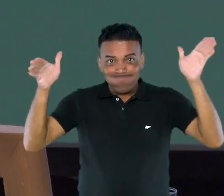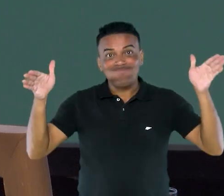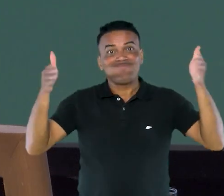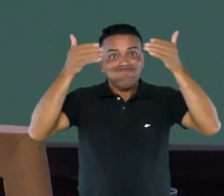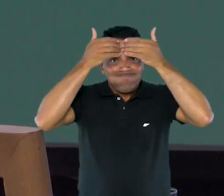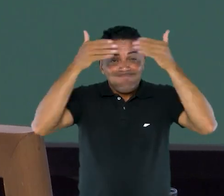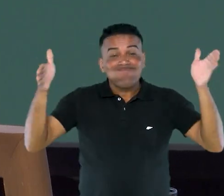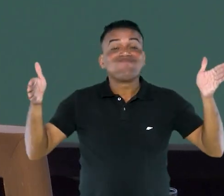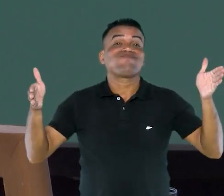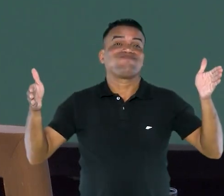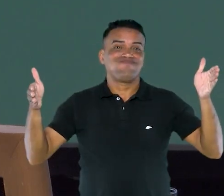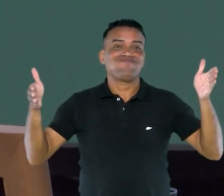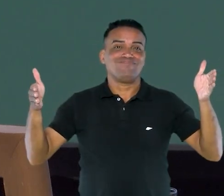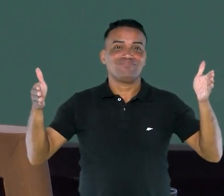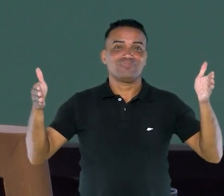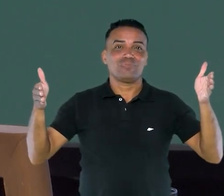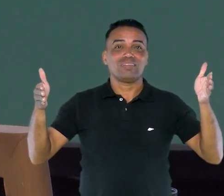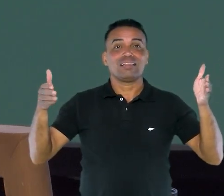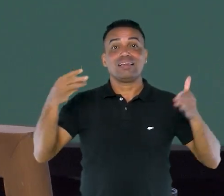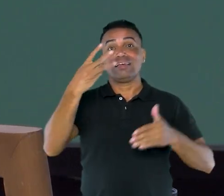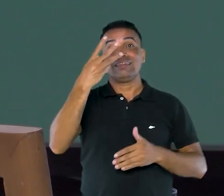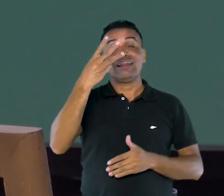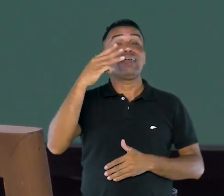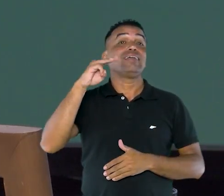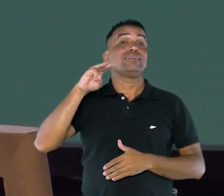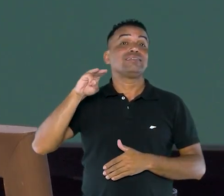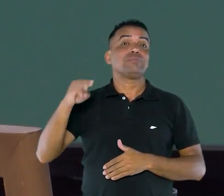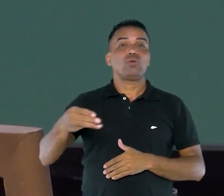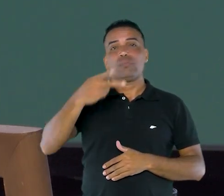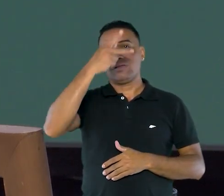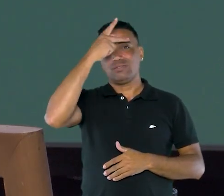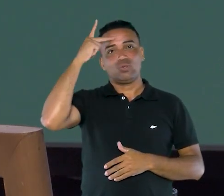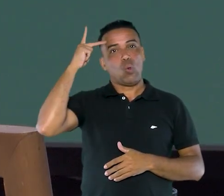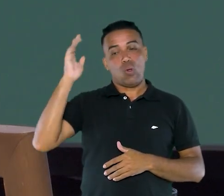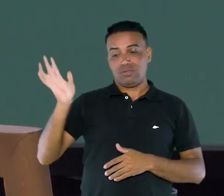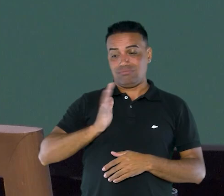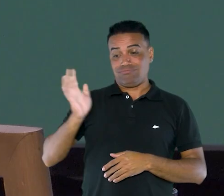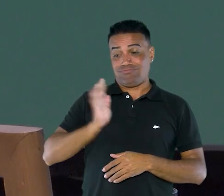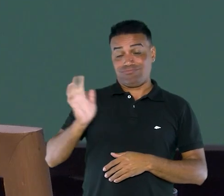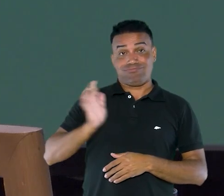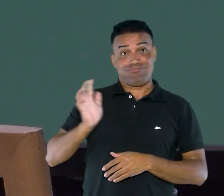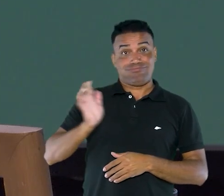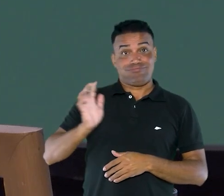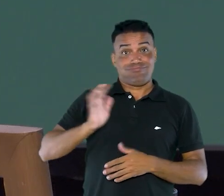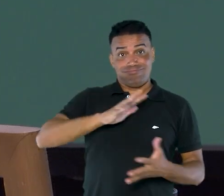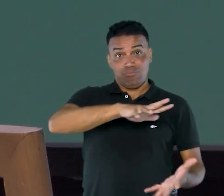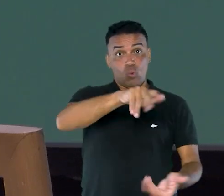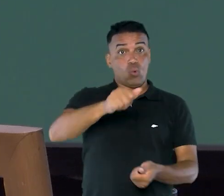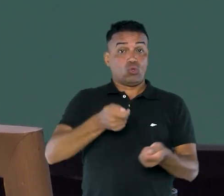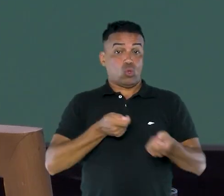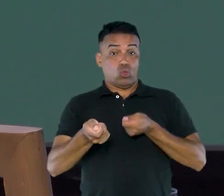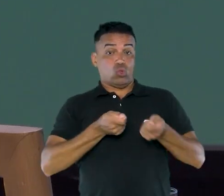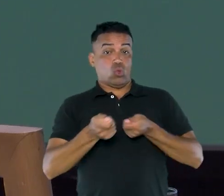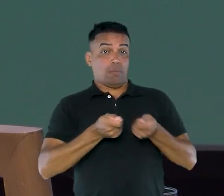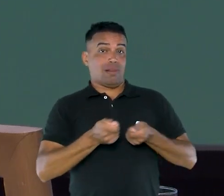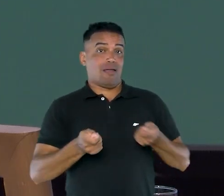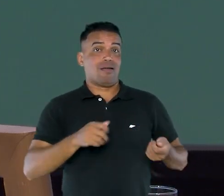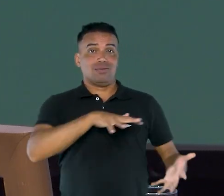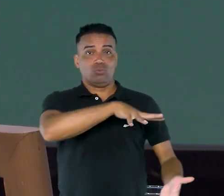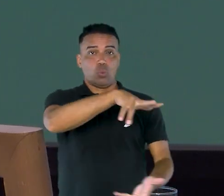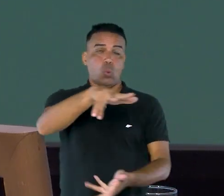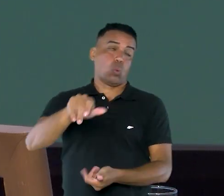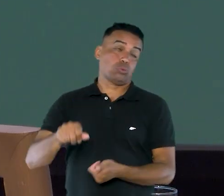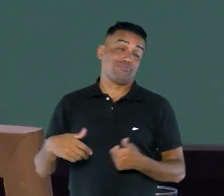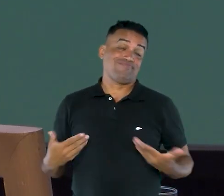cabeça de, né, as 3.000 pessoas bilionárias que estão running the planet, né, estão coordenando